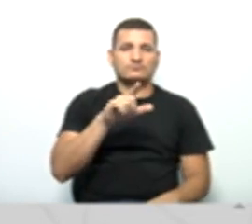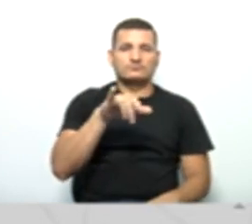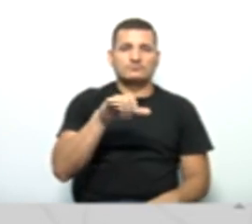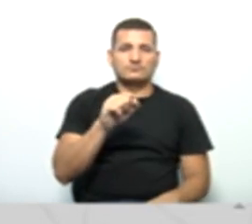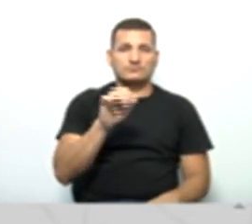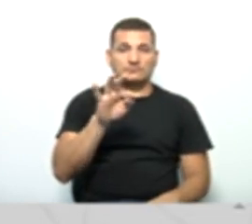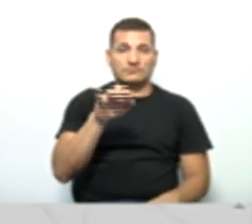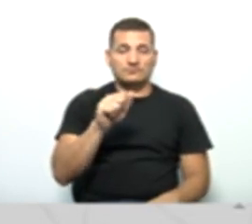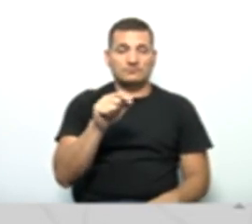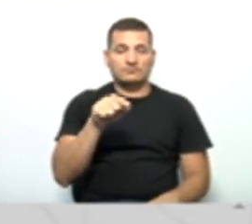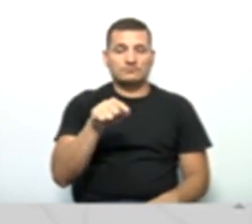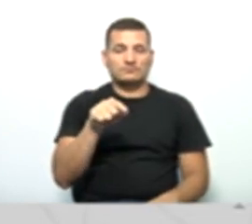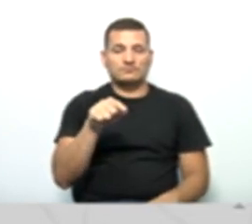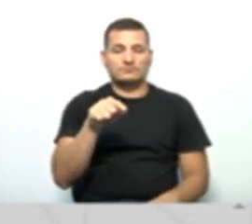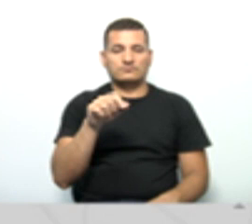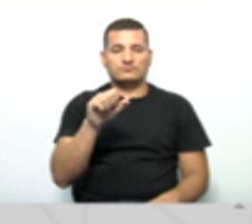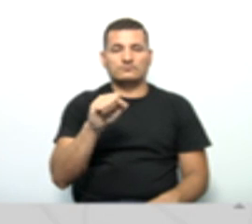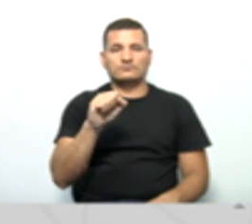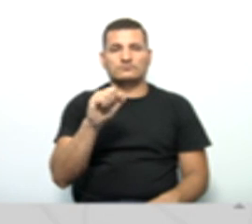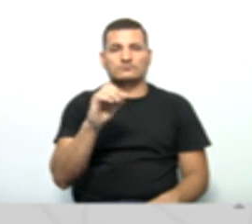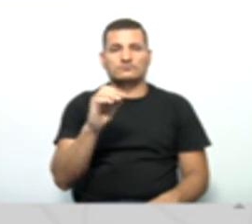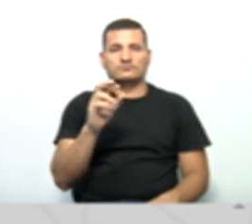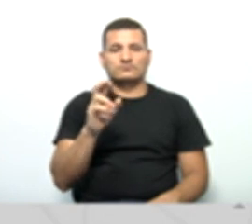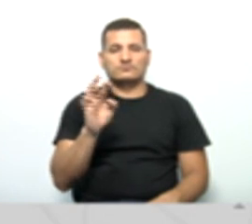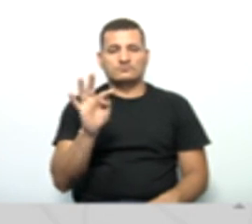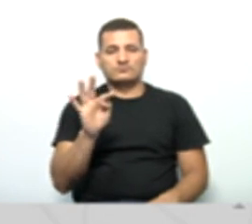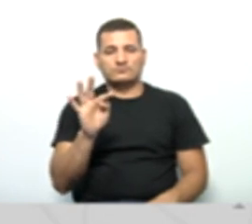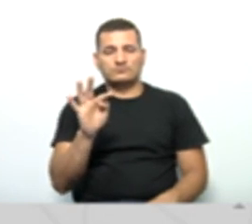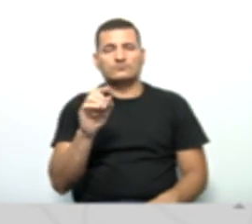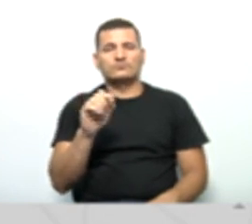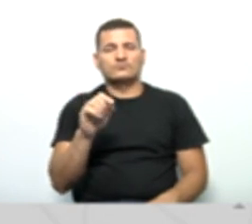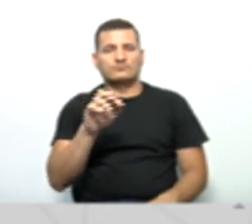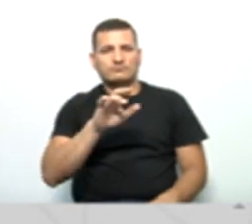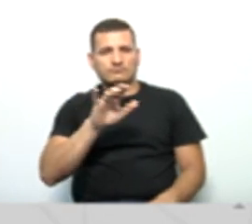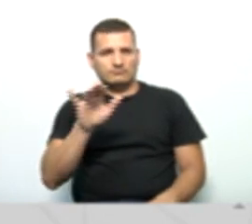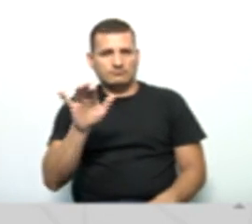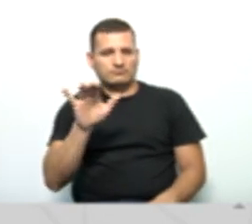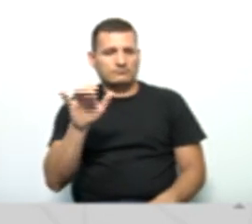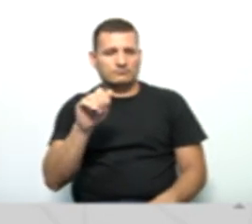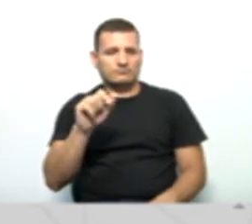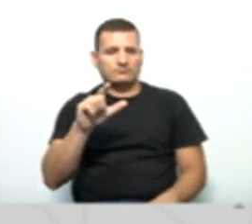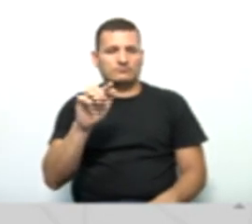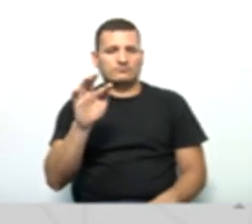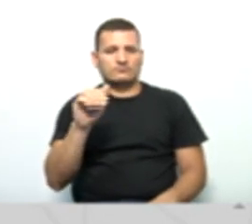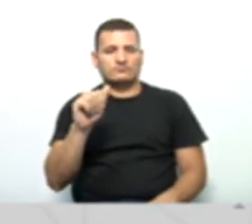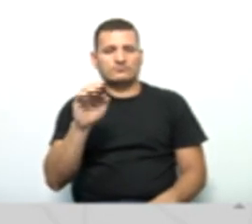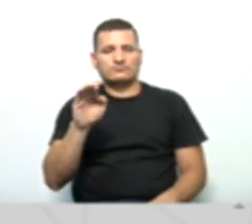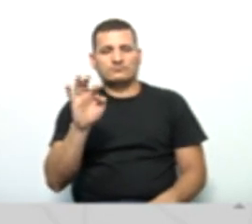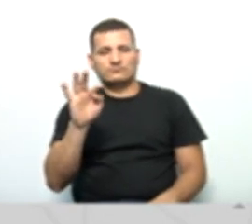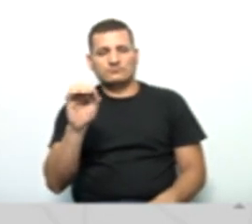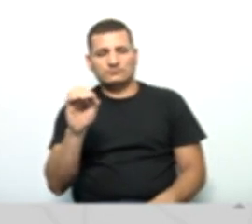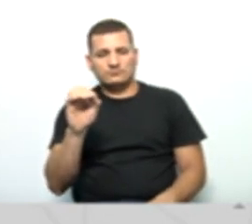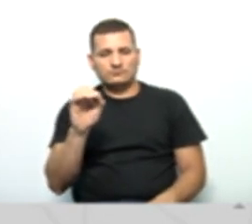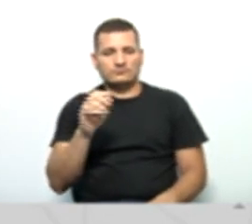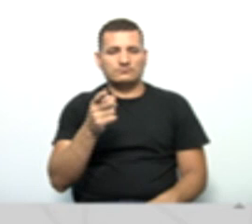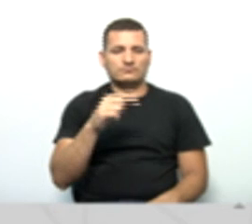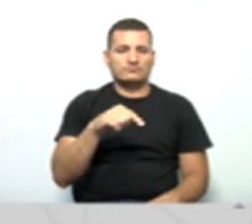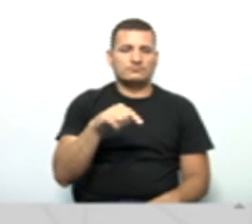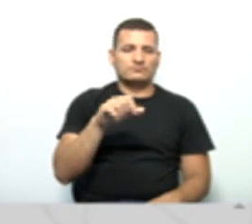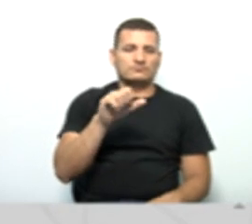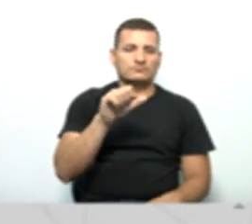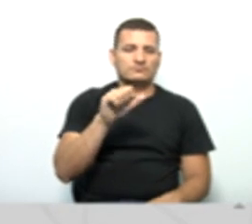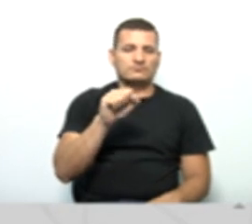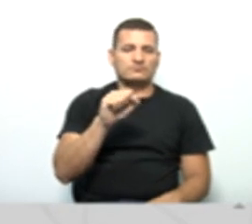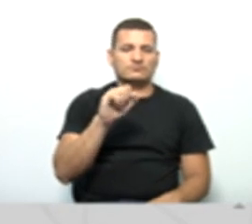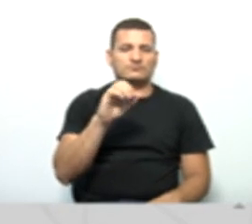lista.sort, ele ordena ascendente, alfabética. E o sort, só você colocar